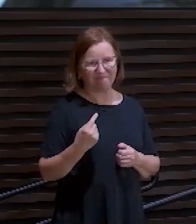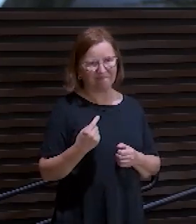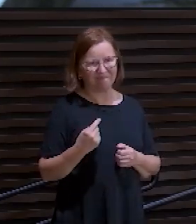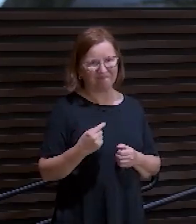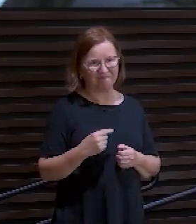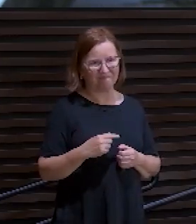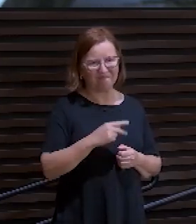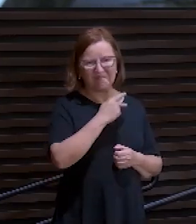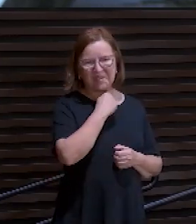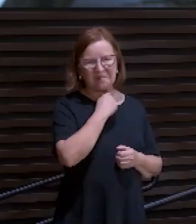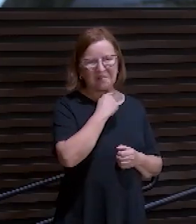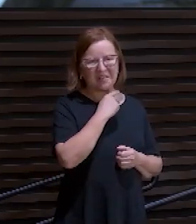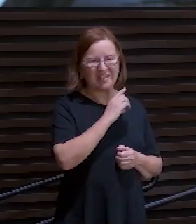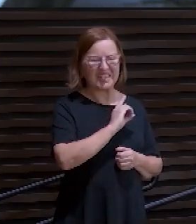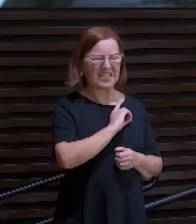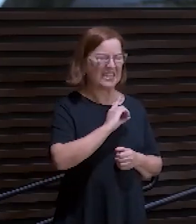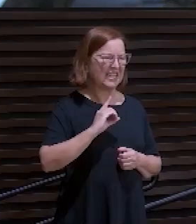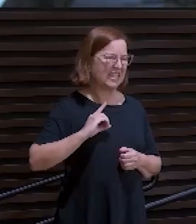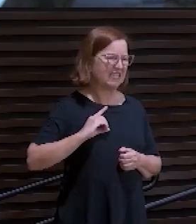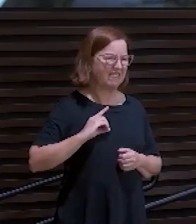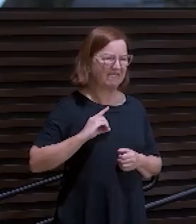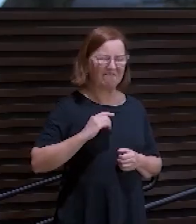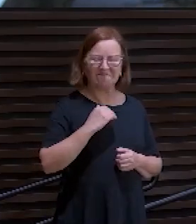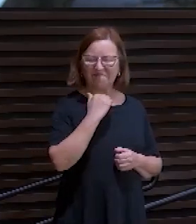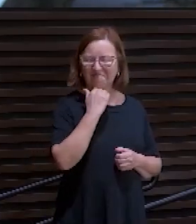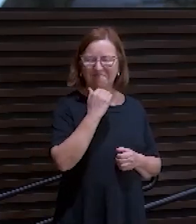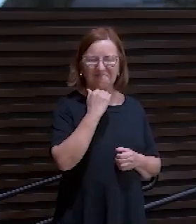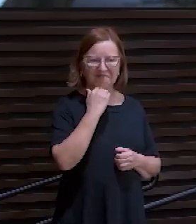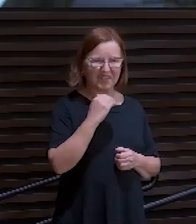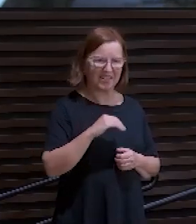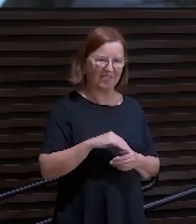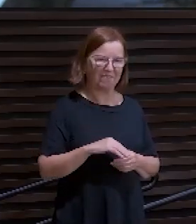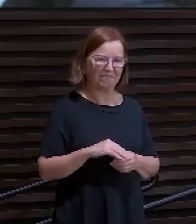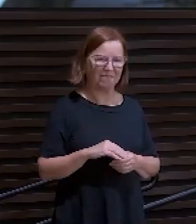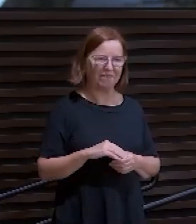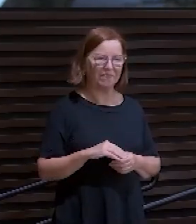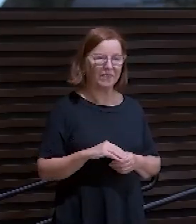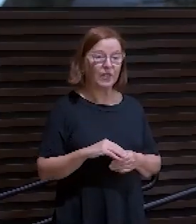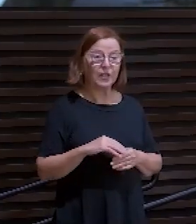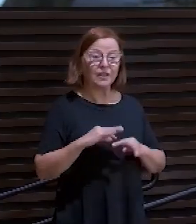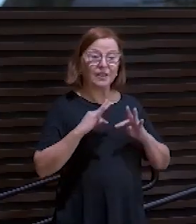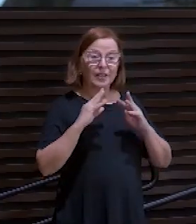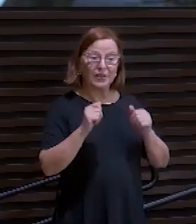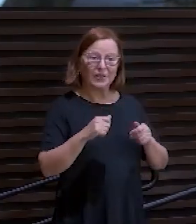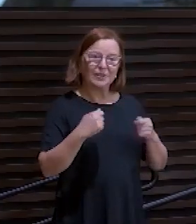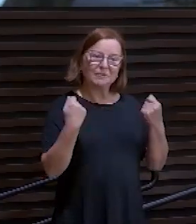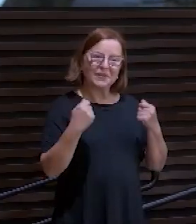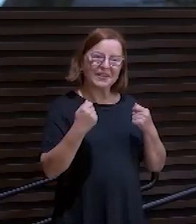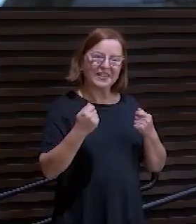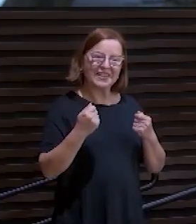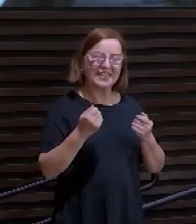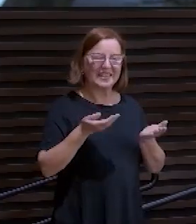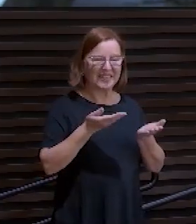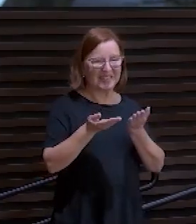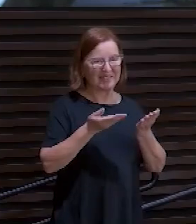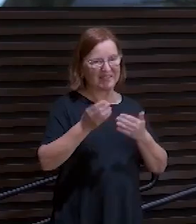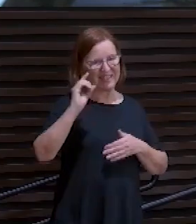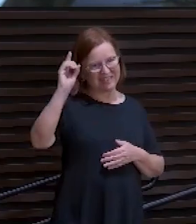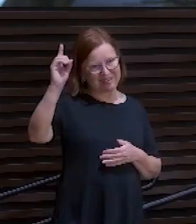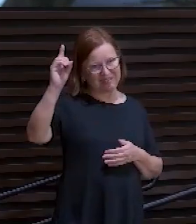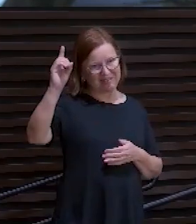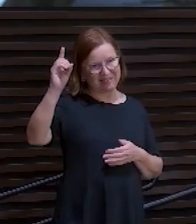Presbíteros, diáconos, irmãos da igreja, todos precisam servir a Deus. E se Deus